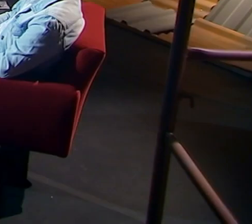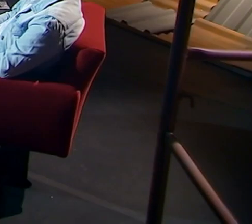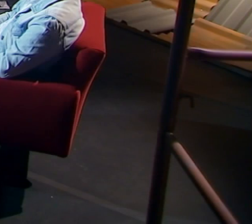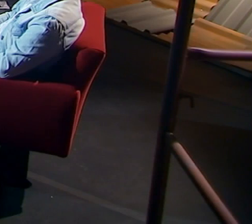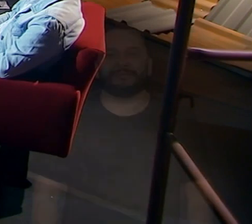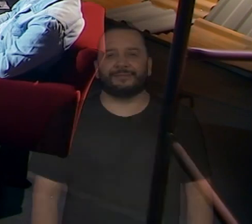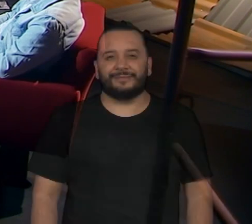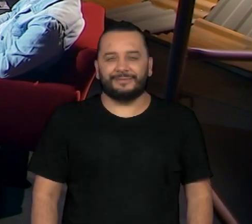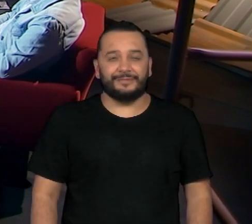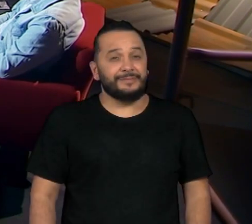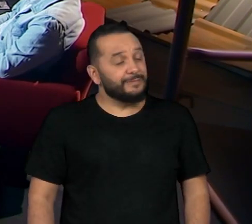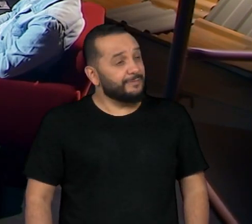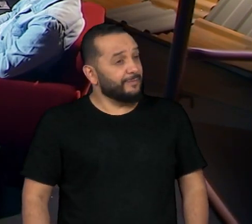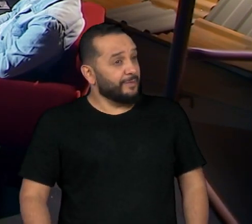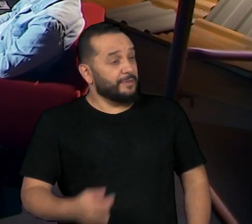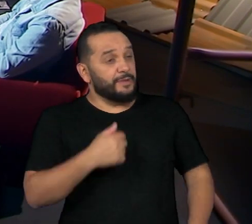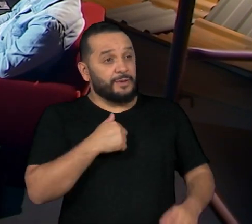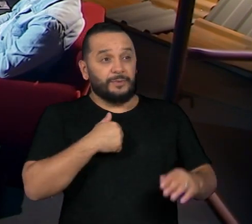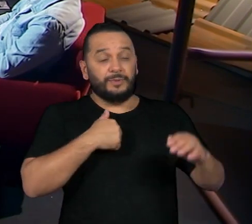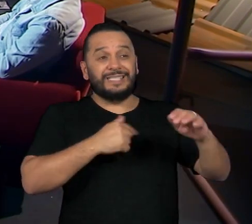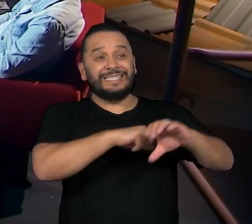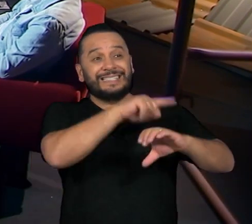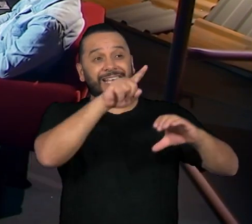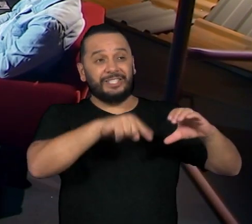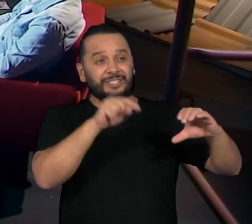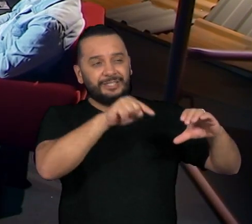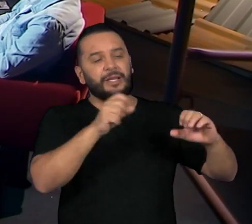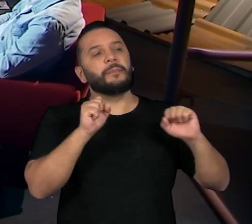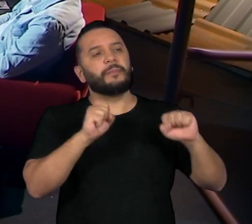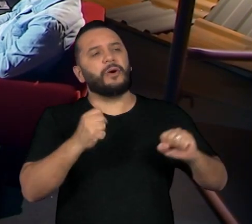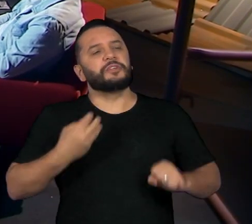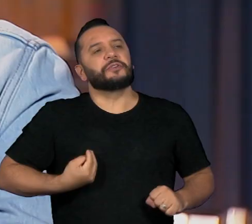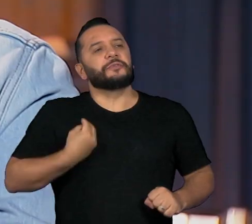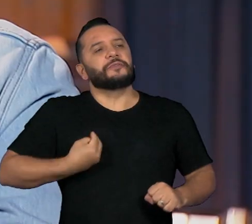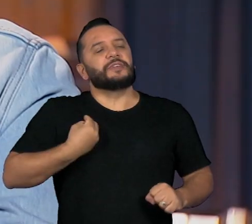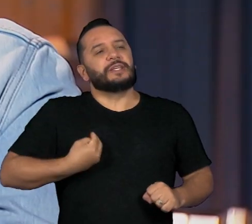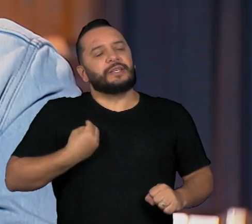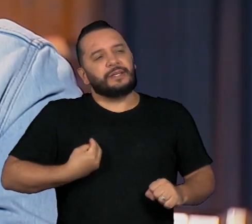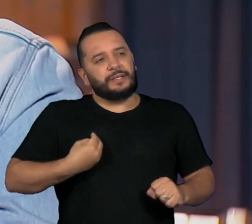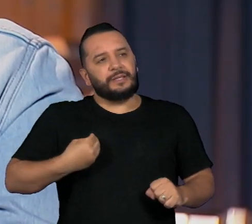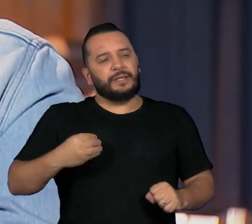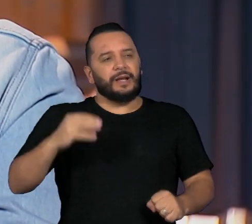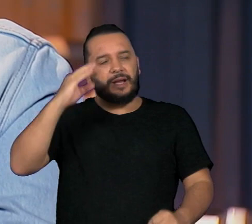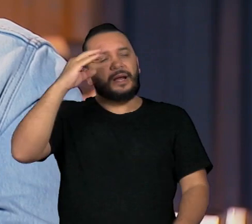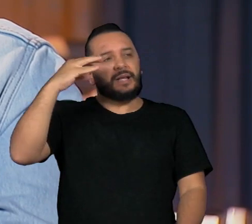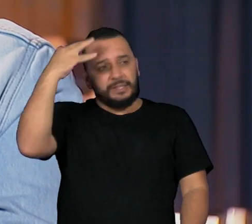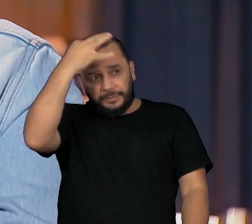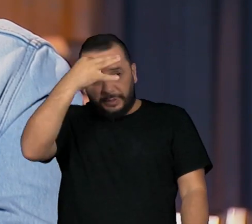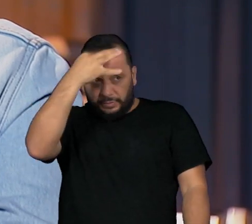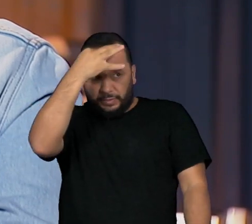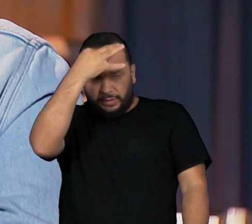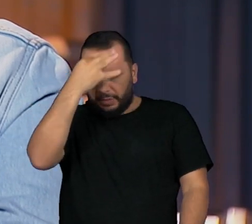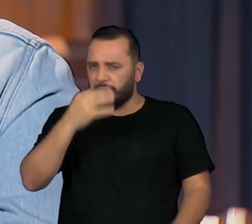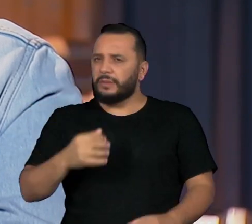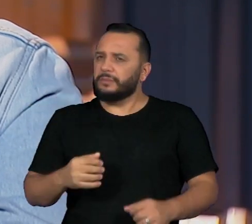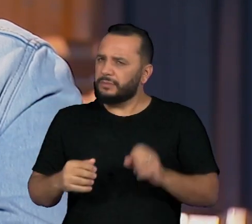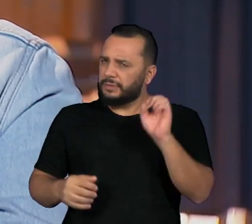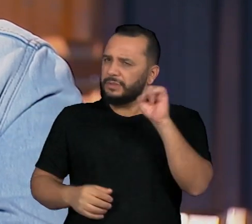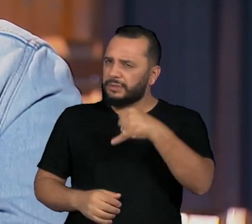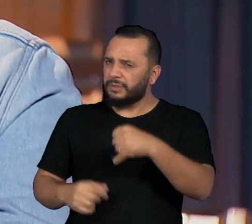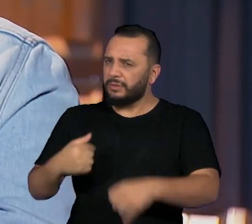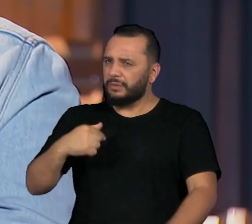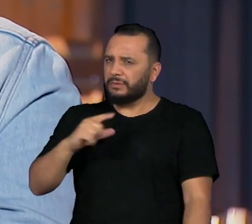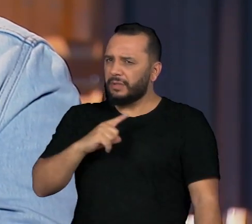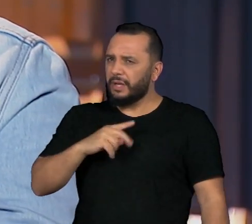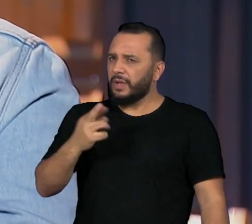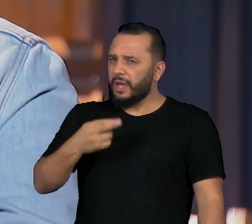O cientista, ele pode ter vida espiritual? Claro. Como é a sua? Eu tenho religião há muitos anos, uma própria